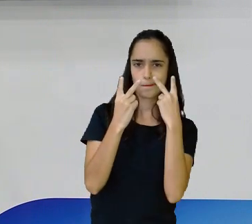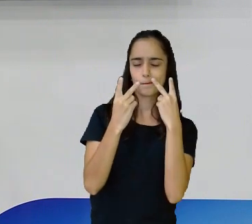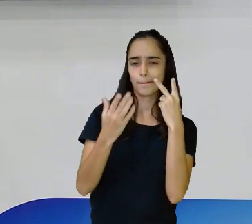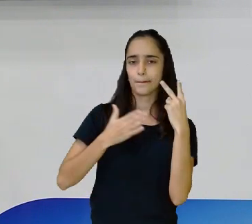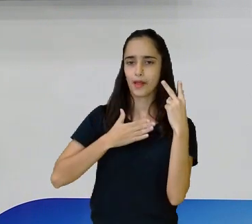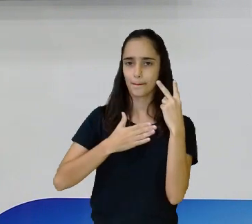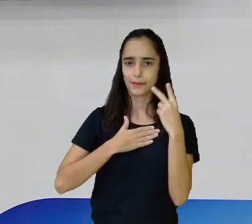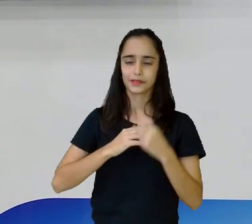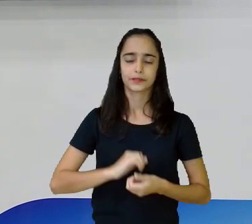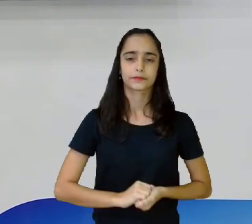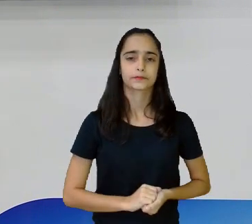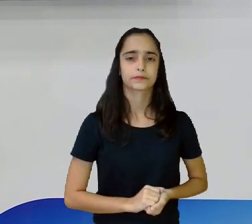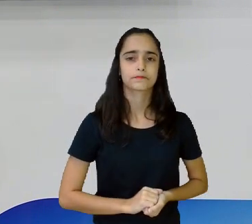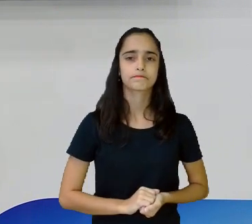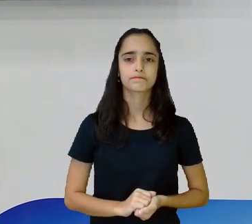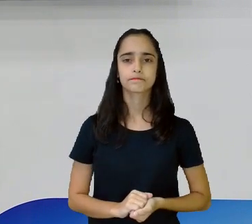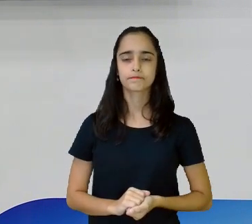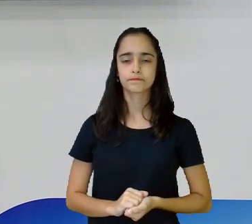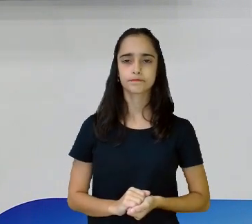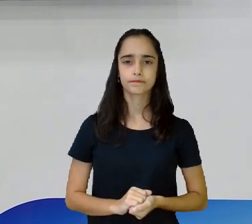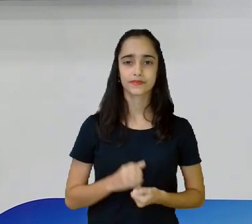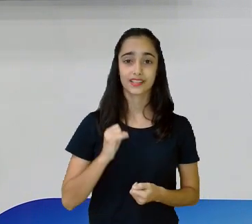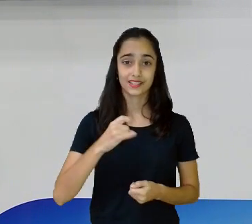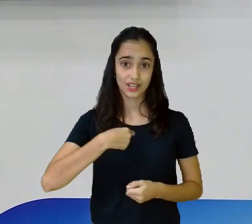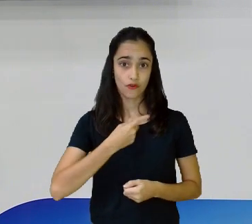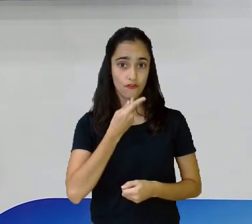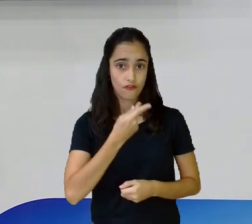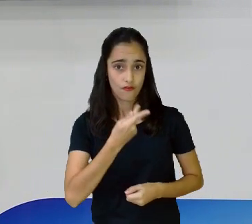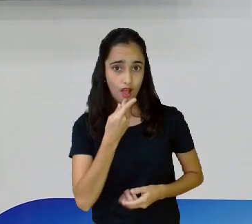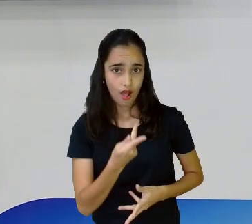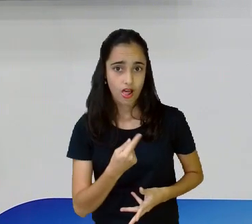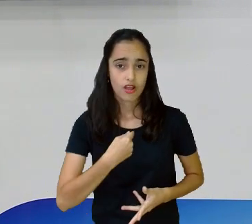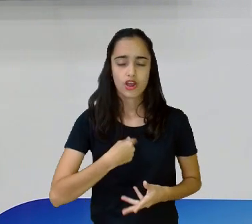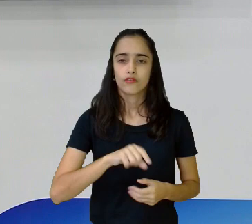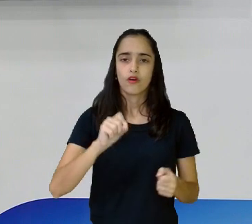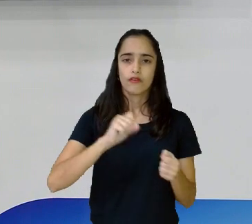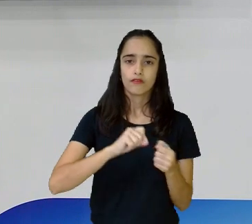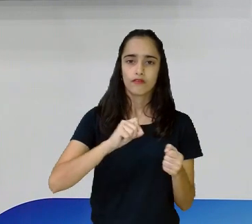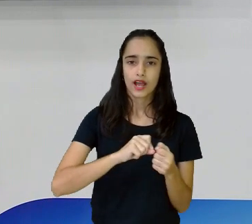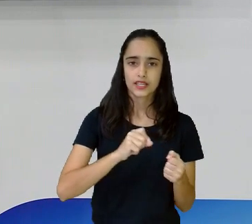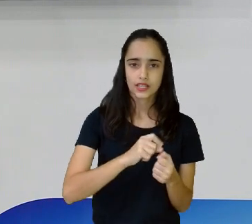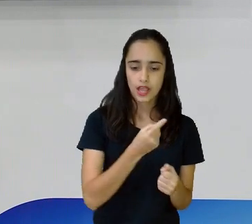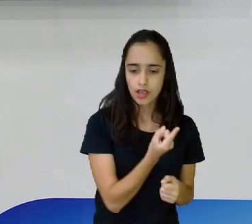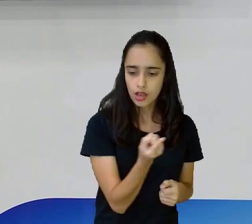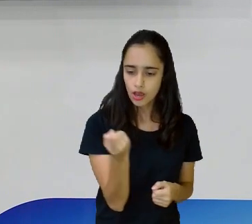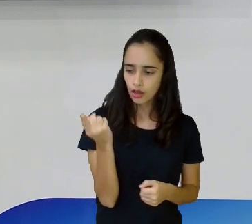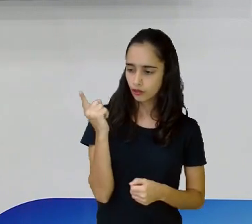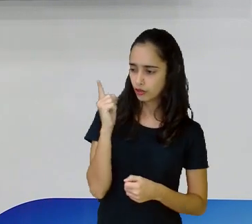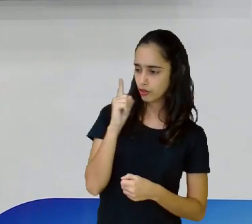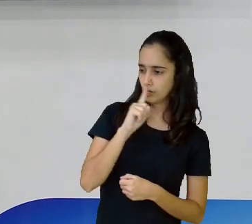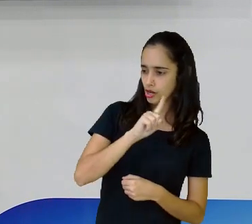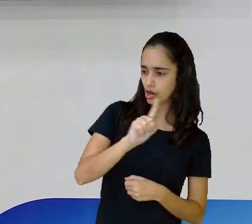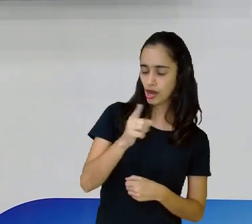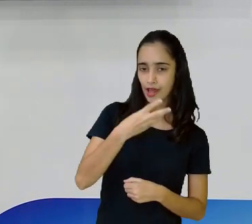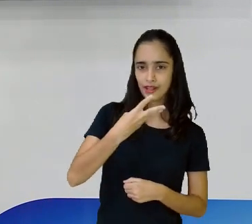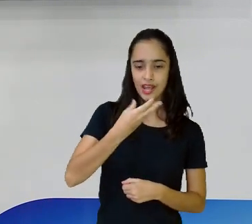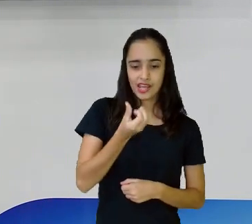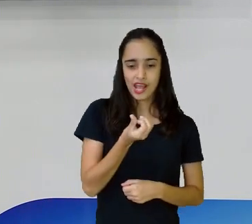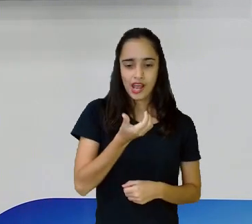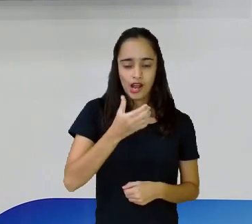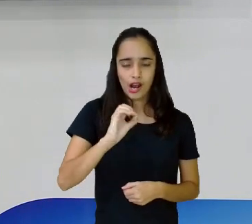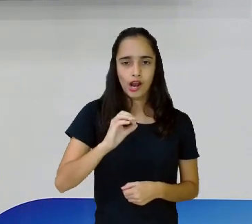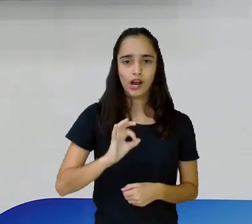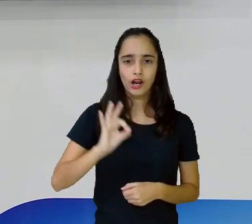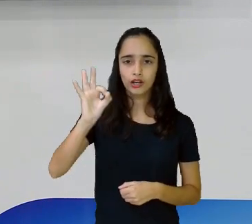vendo no aplicativo. Se eu digo que eu vou fazer uma volta em 360, é como se eu fizesse